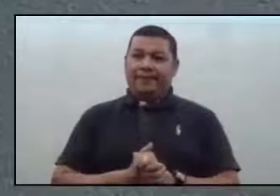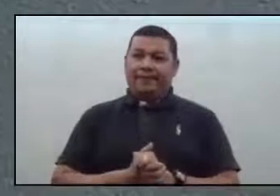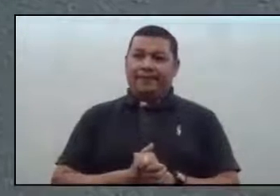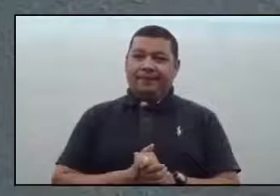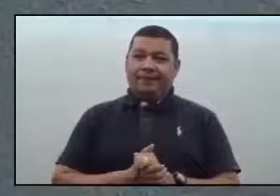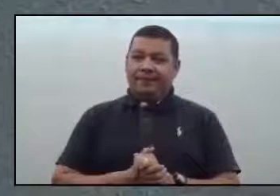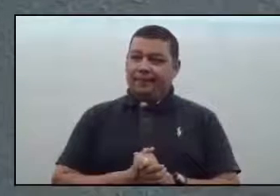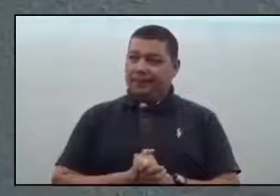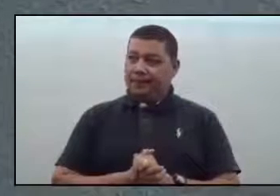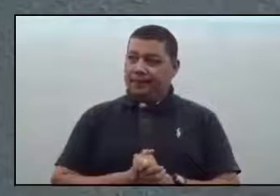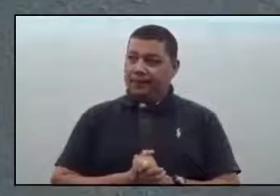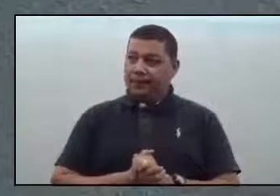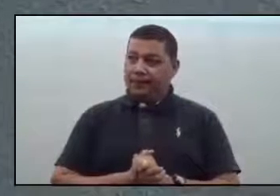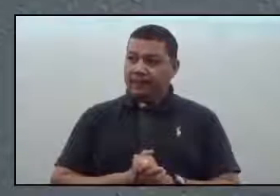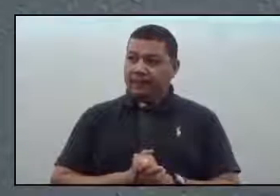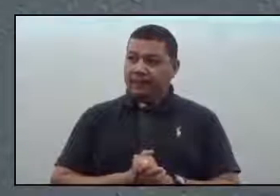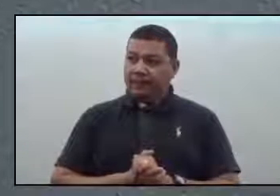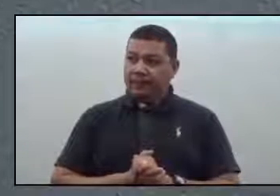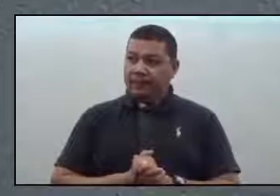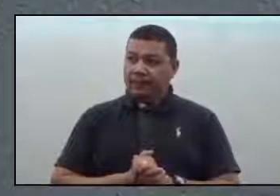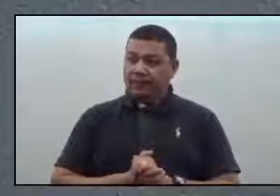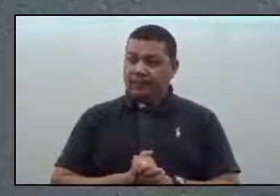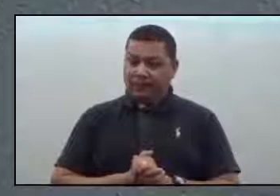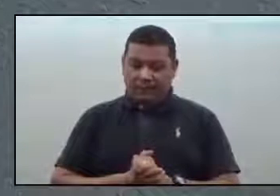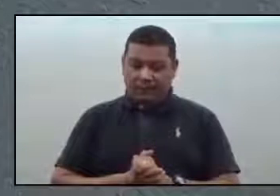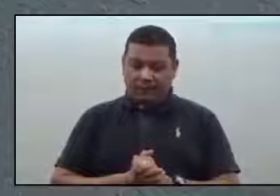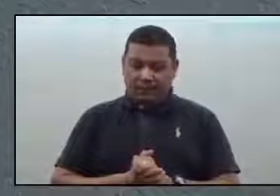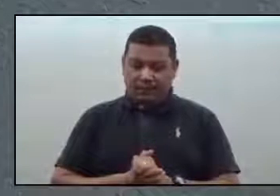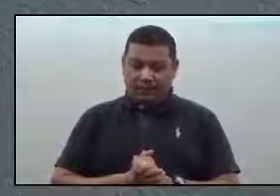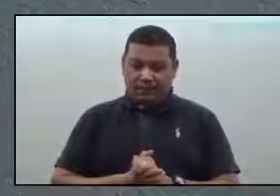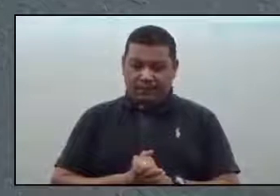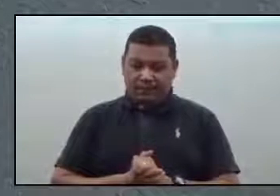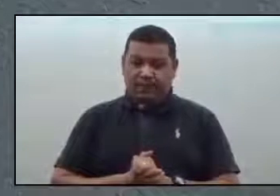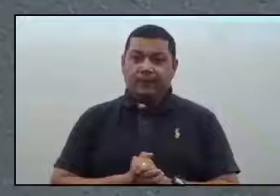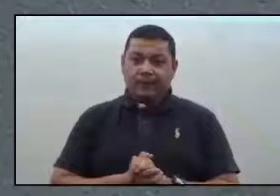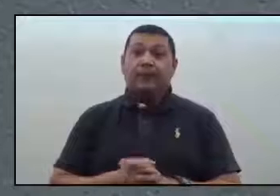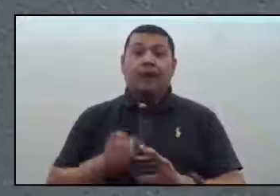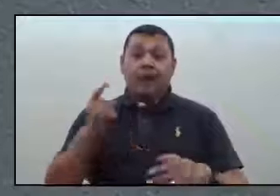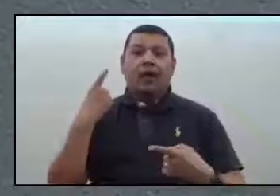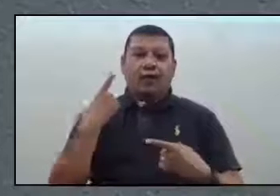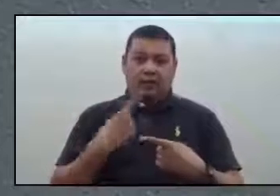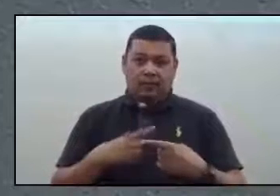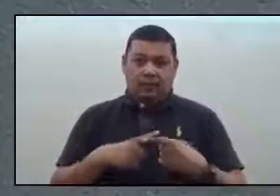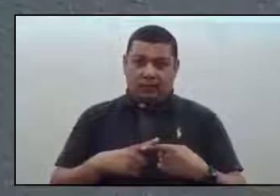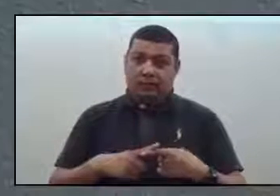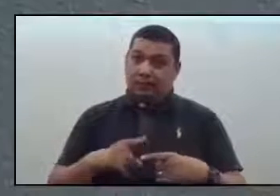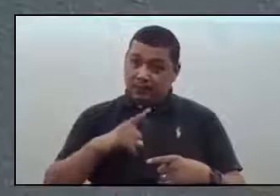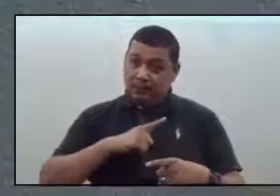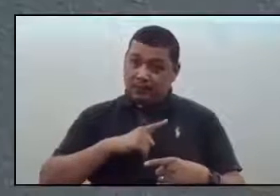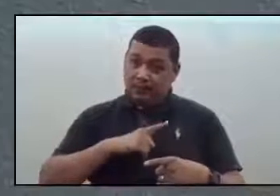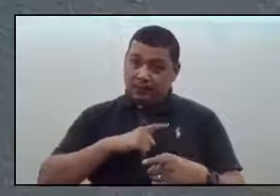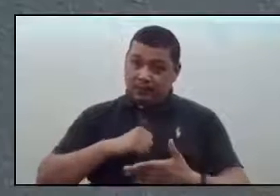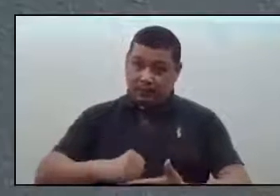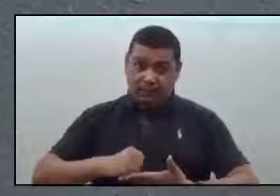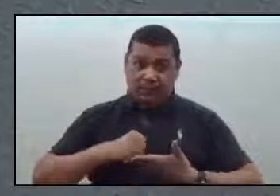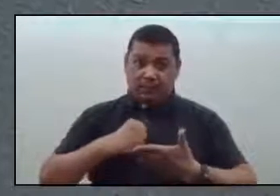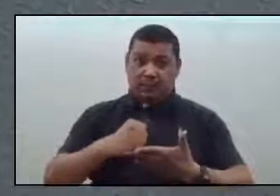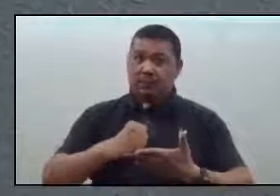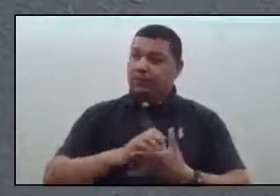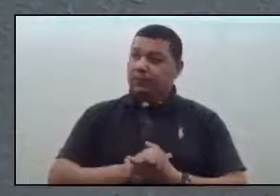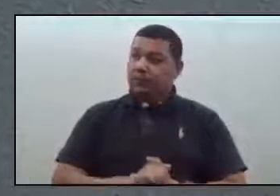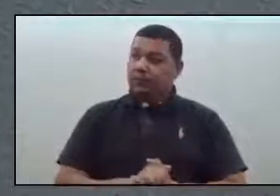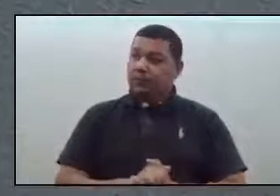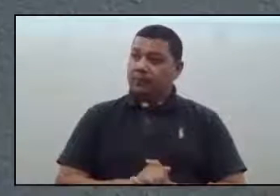prêmios, agregar valor aí às entidades governamentais. Quem tem esse olhar é um olhar